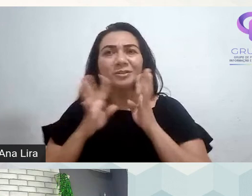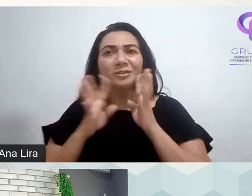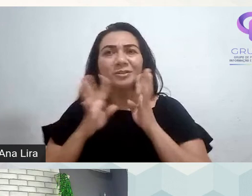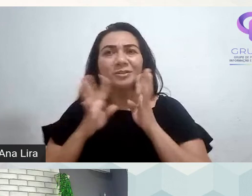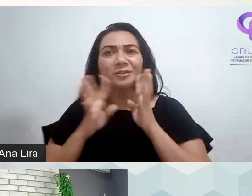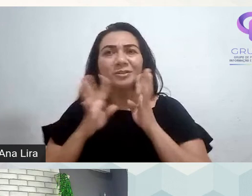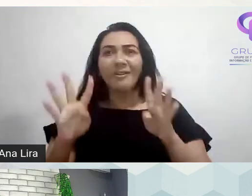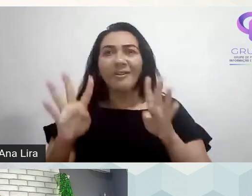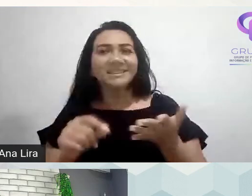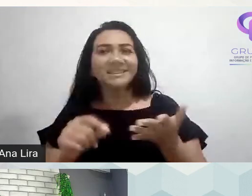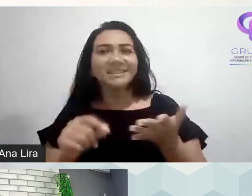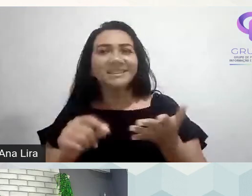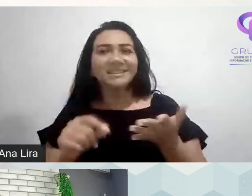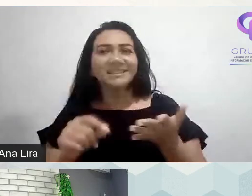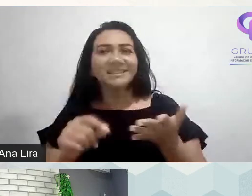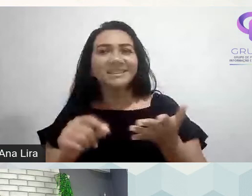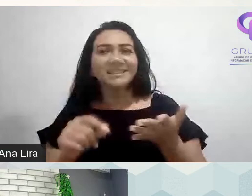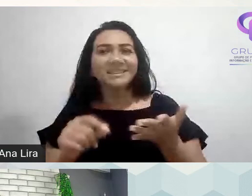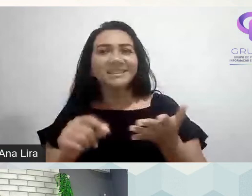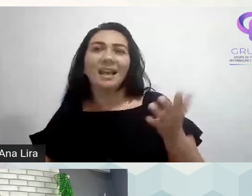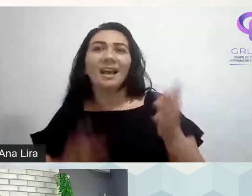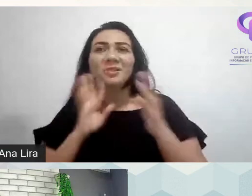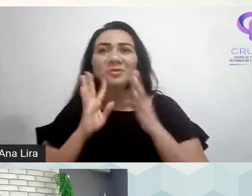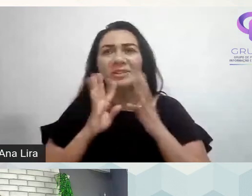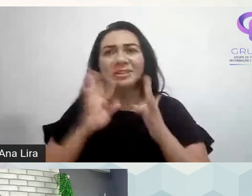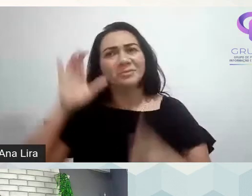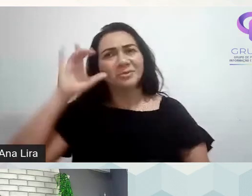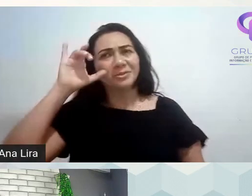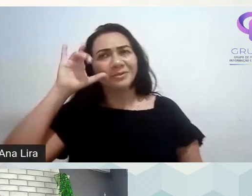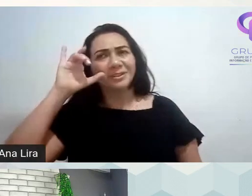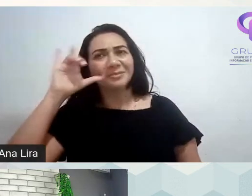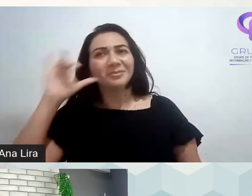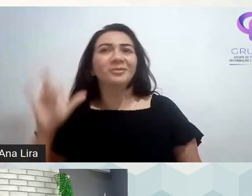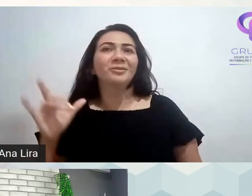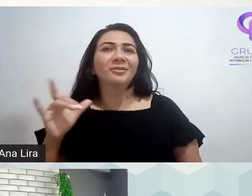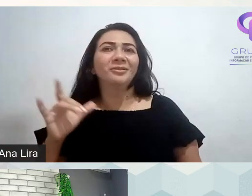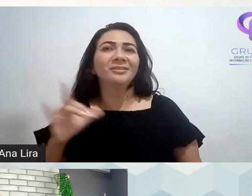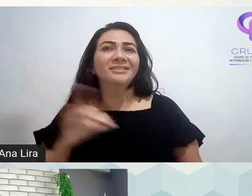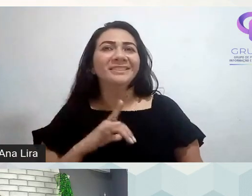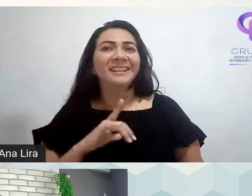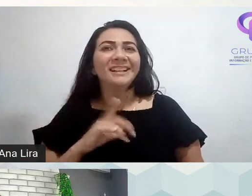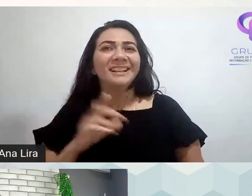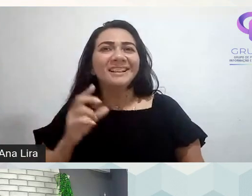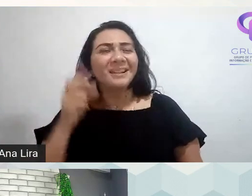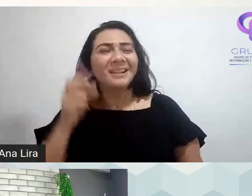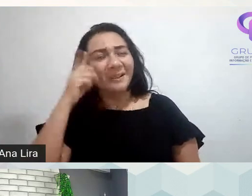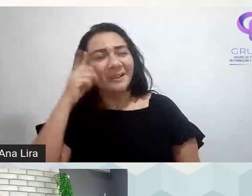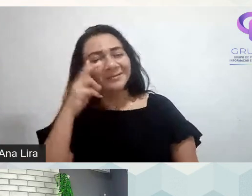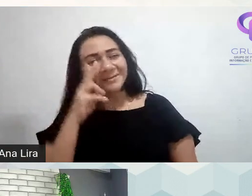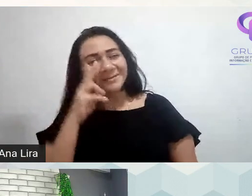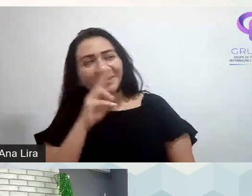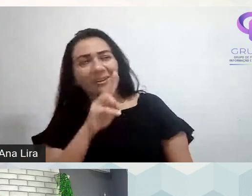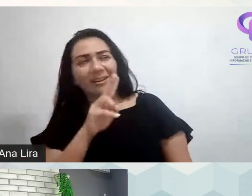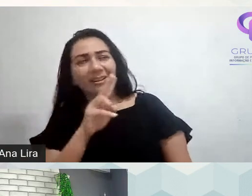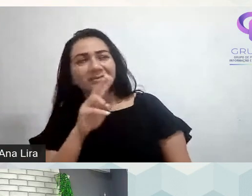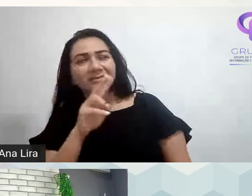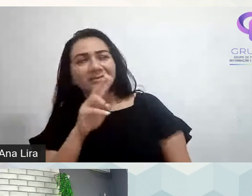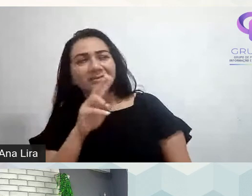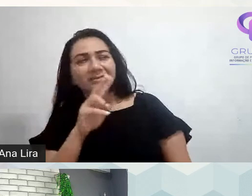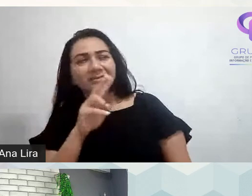alguma oficina, daí eu fico só ali olhando, bem quietinha, para ver o que está acontecendo, e volta e meia tem algum